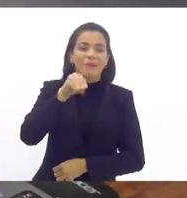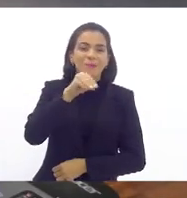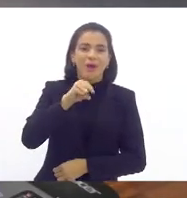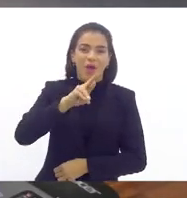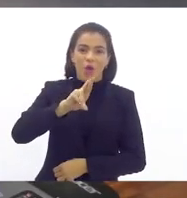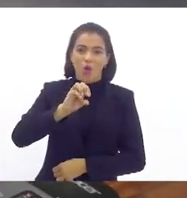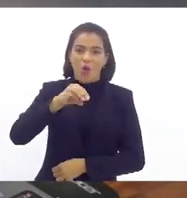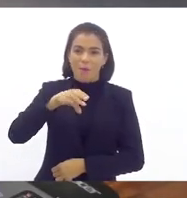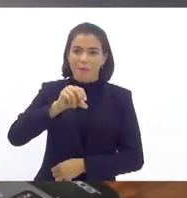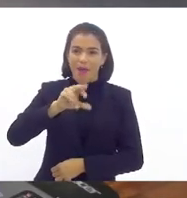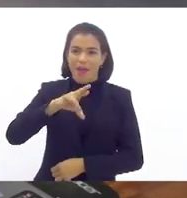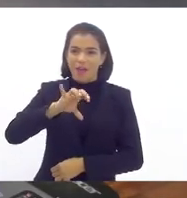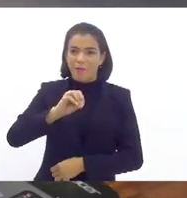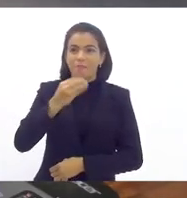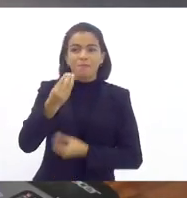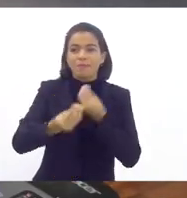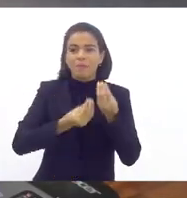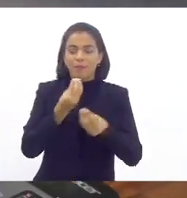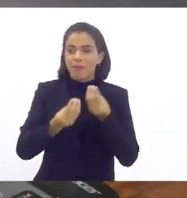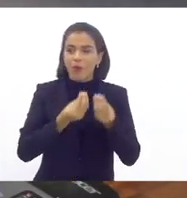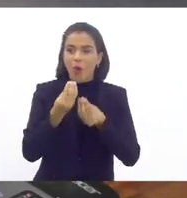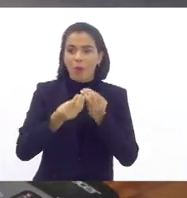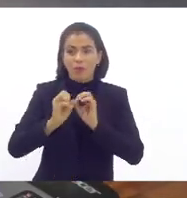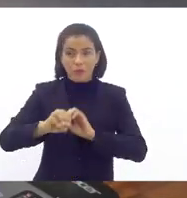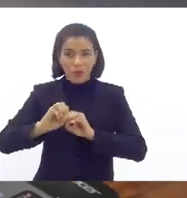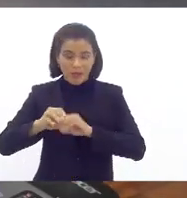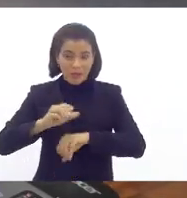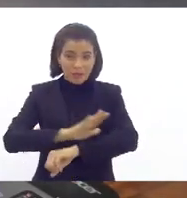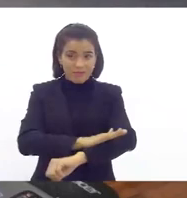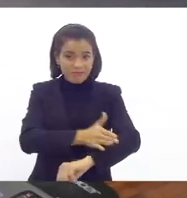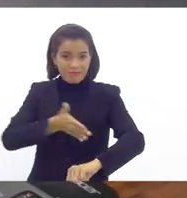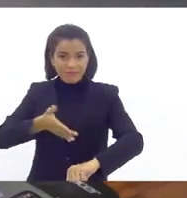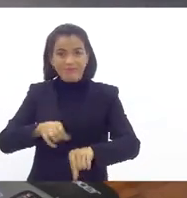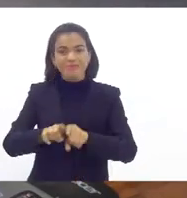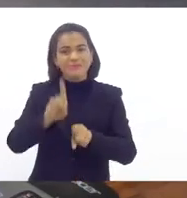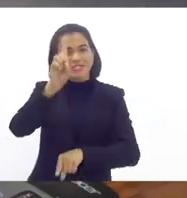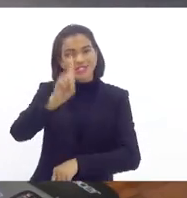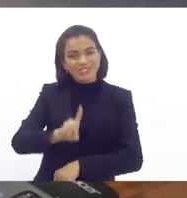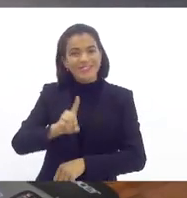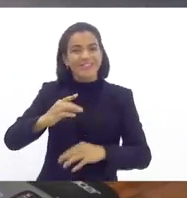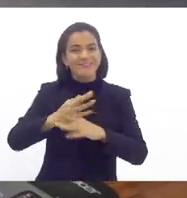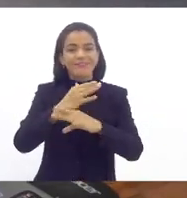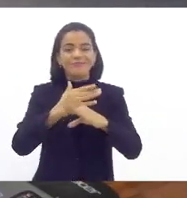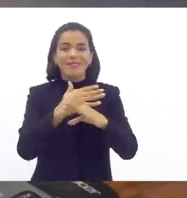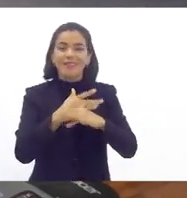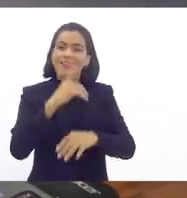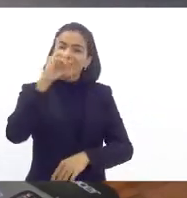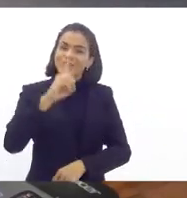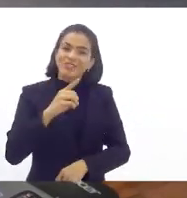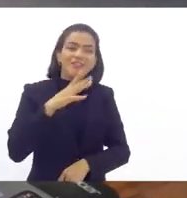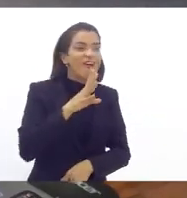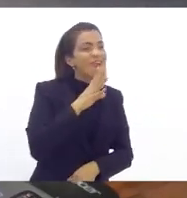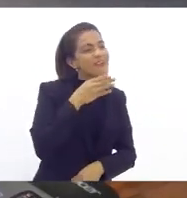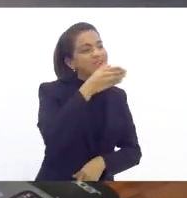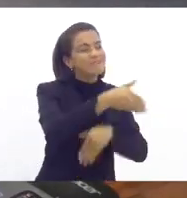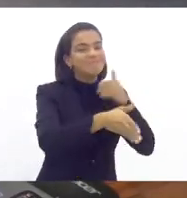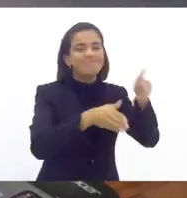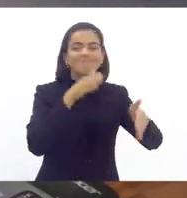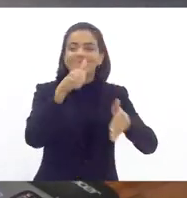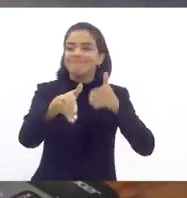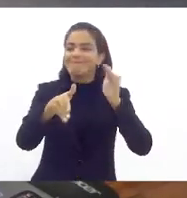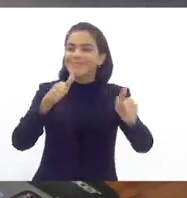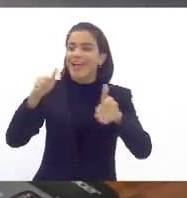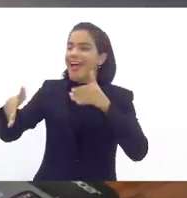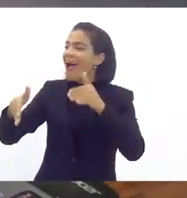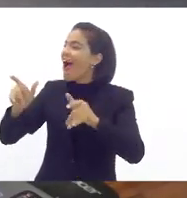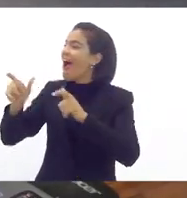sobre como também uma educação antirracista significa também direito à cidade, o que a gente tem direito a conhecer, por onde